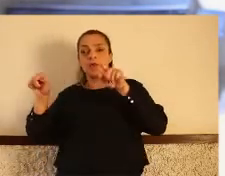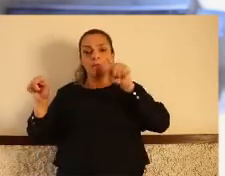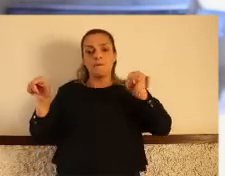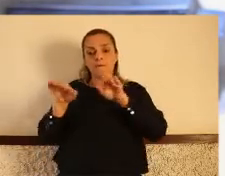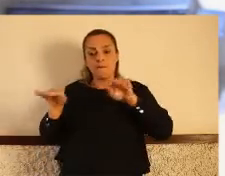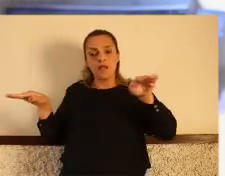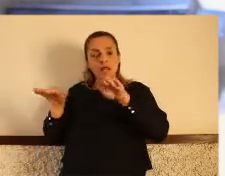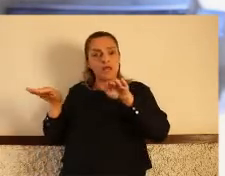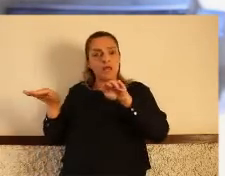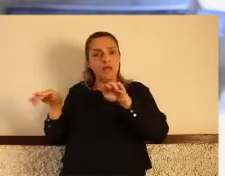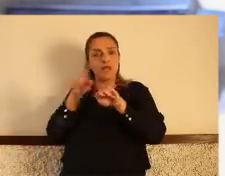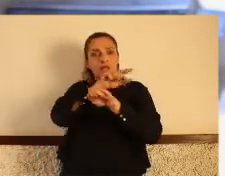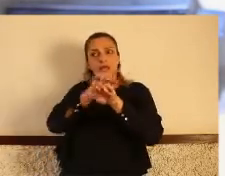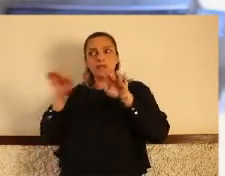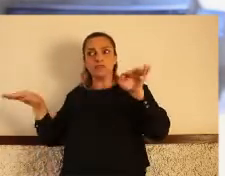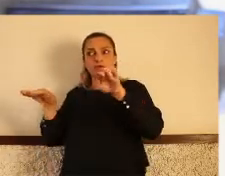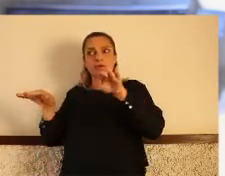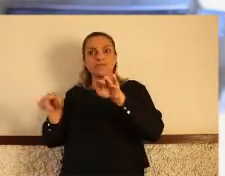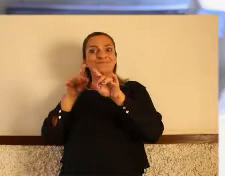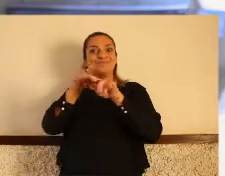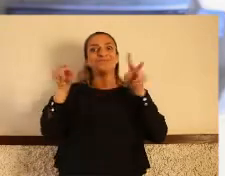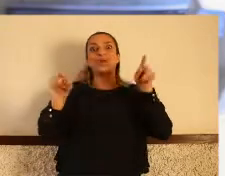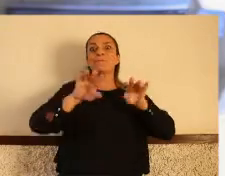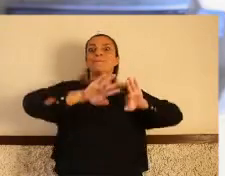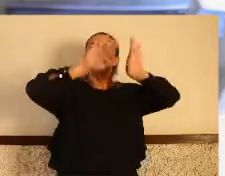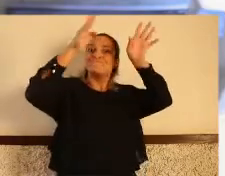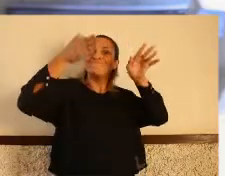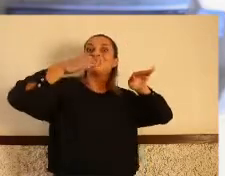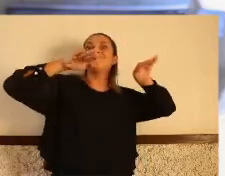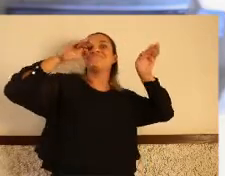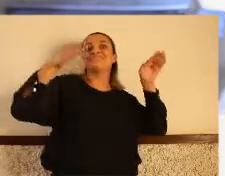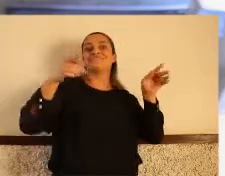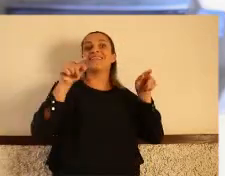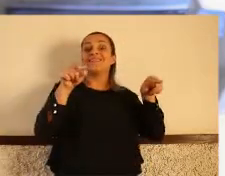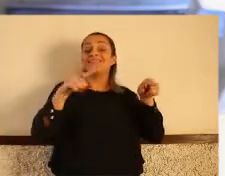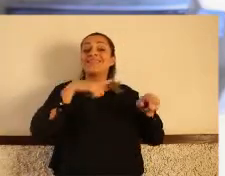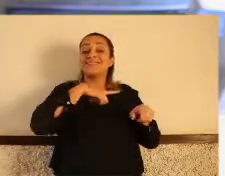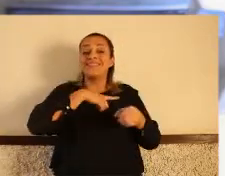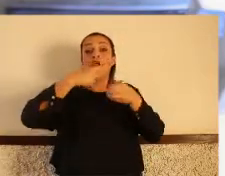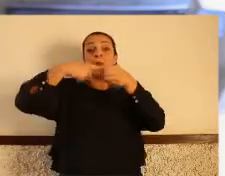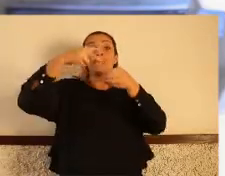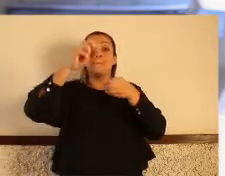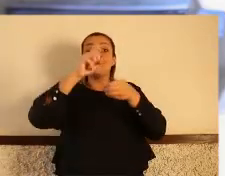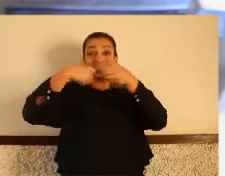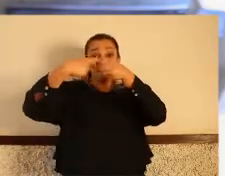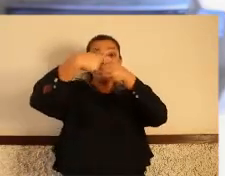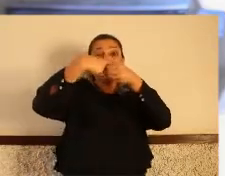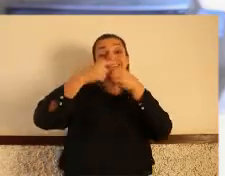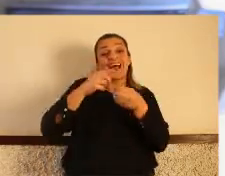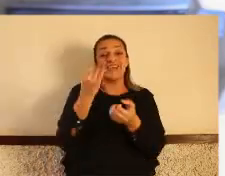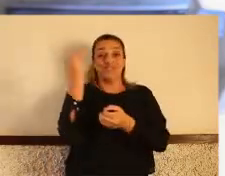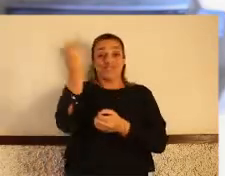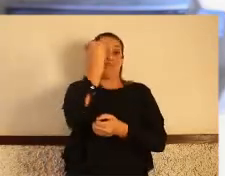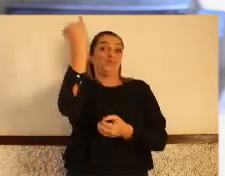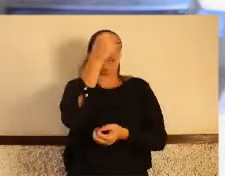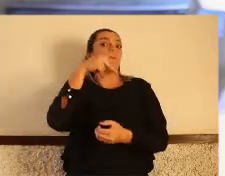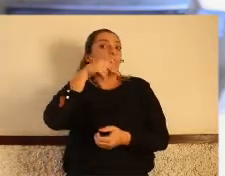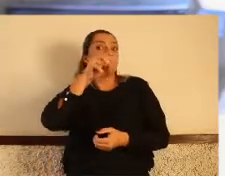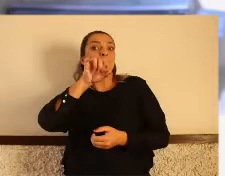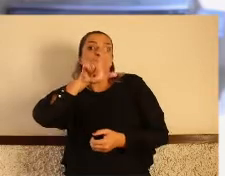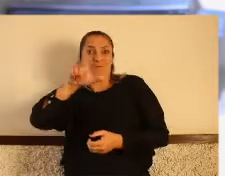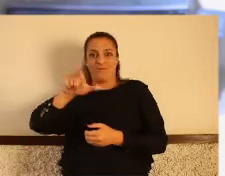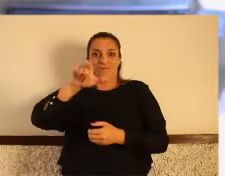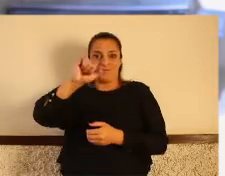planície. Por isso, entre uma planície e outra, a presença de polis de cidades-estado independentes. E a